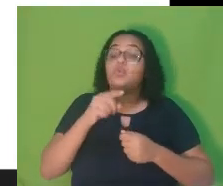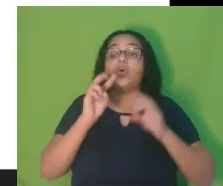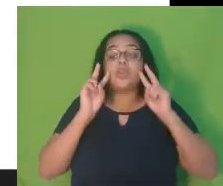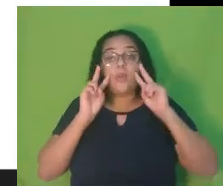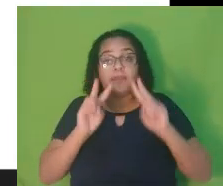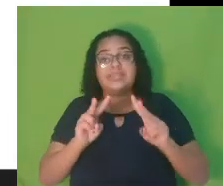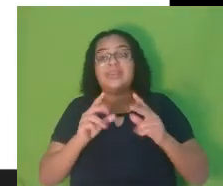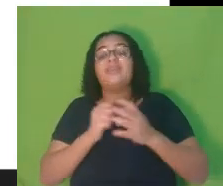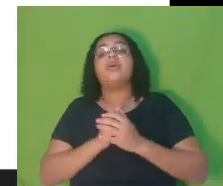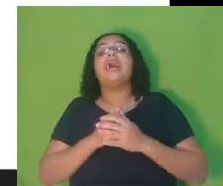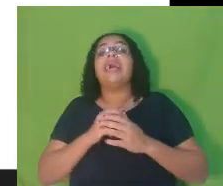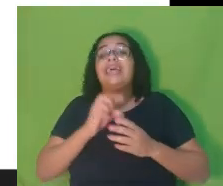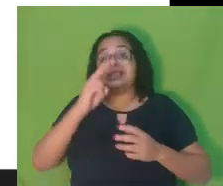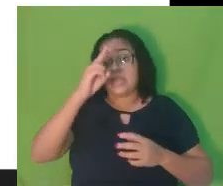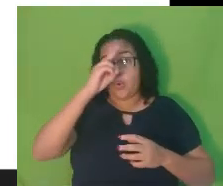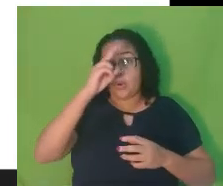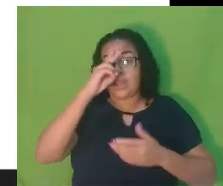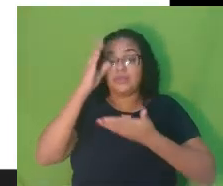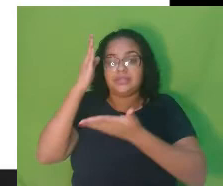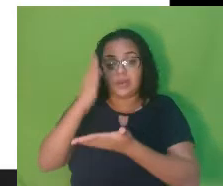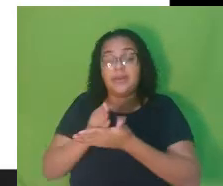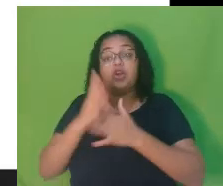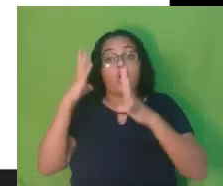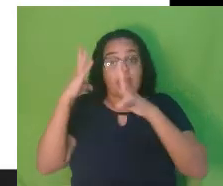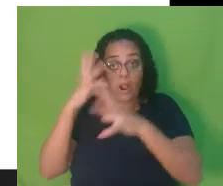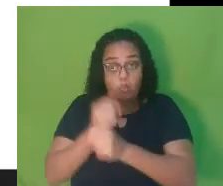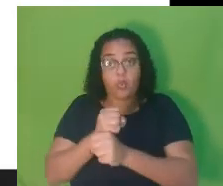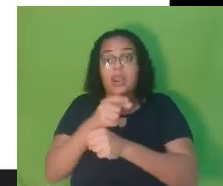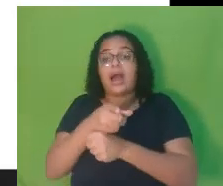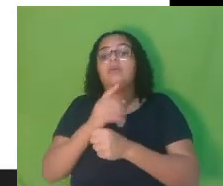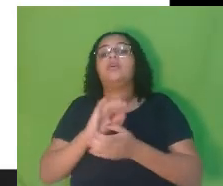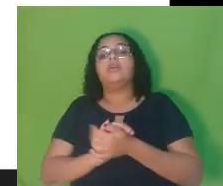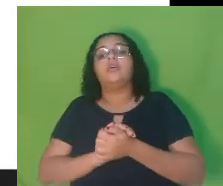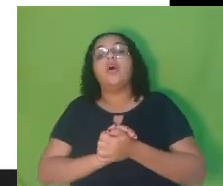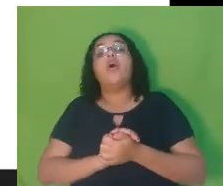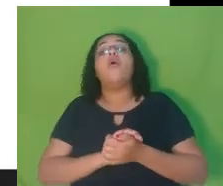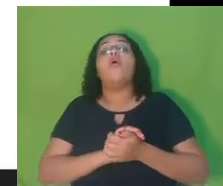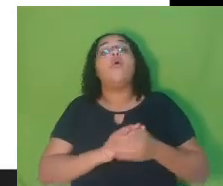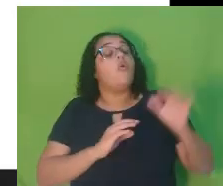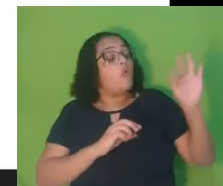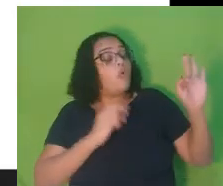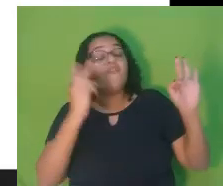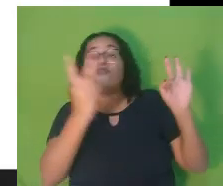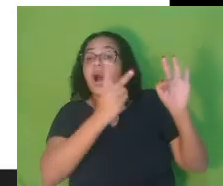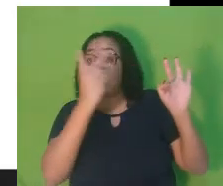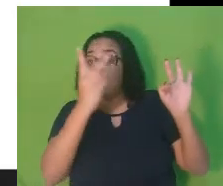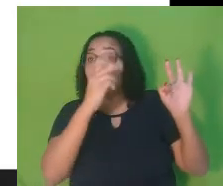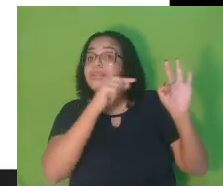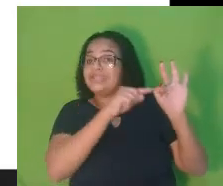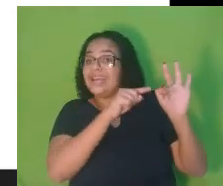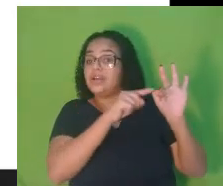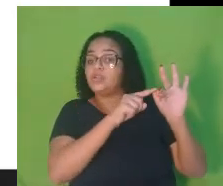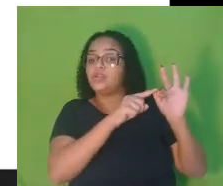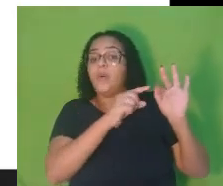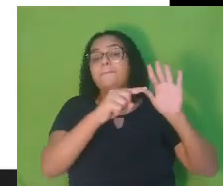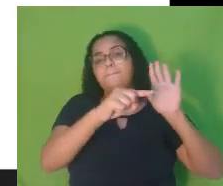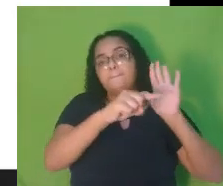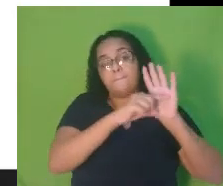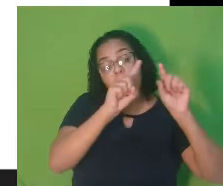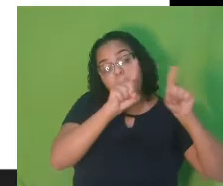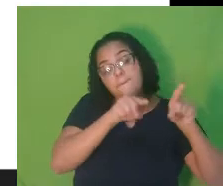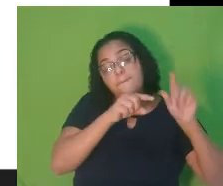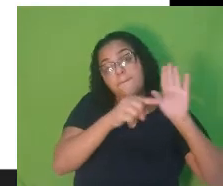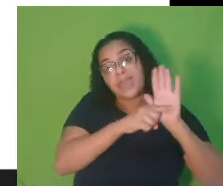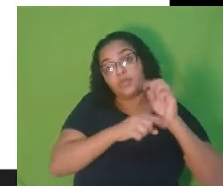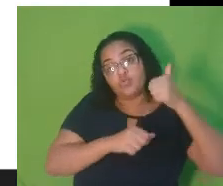valor intermediário, o que a gente vai fazer? A gente vai calcular o valor da função no menos